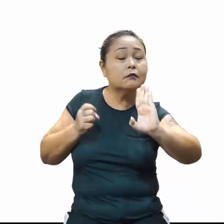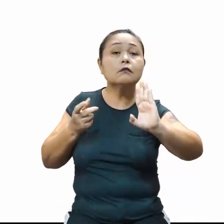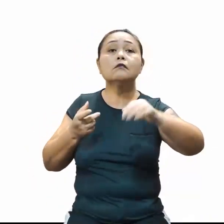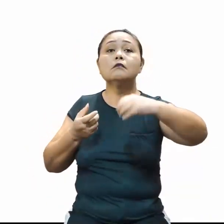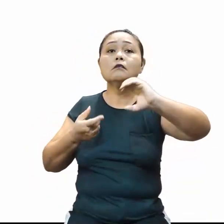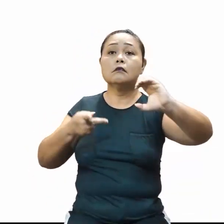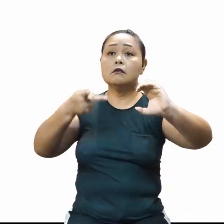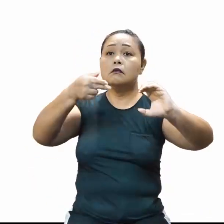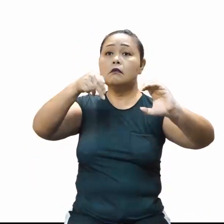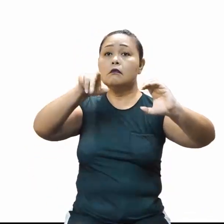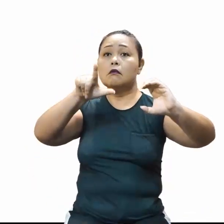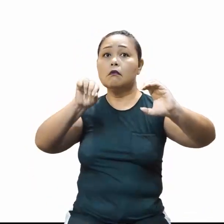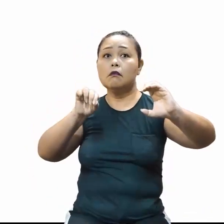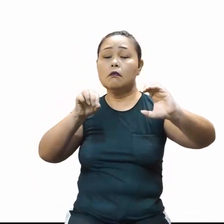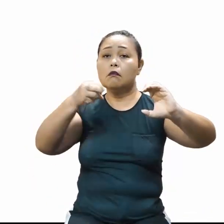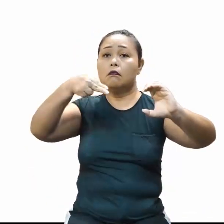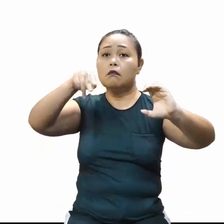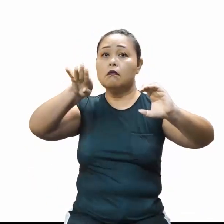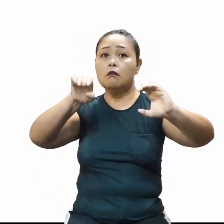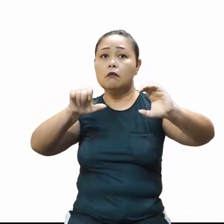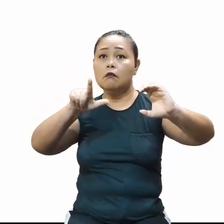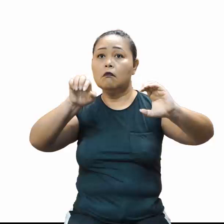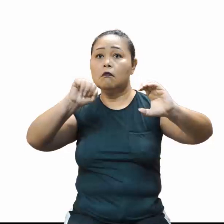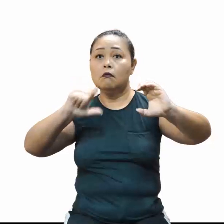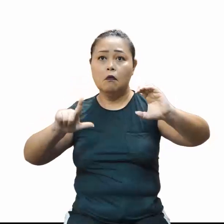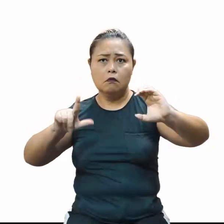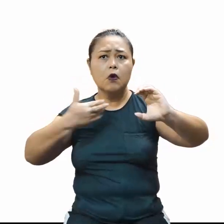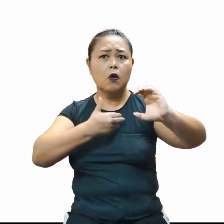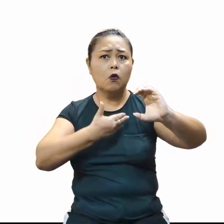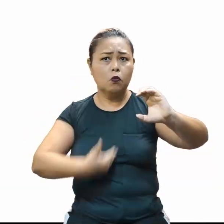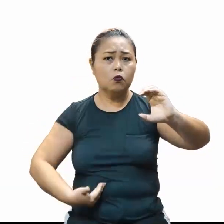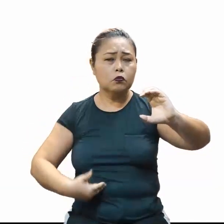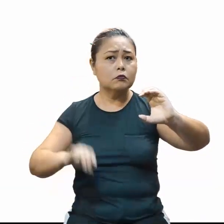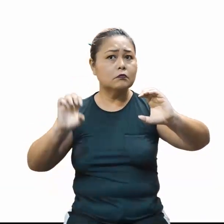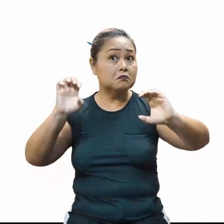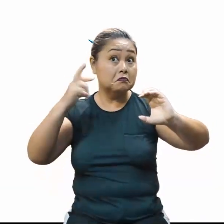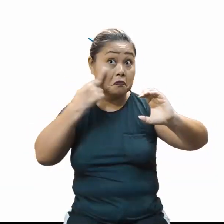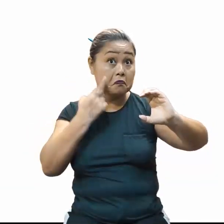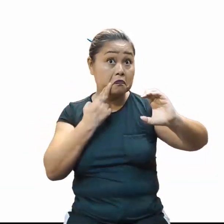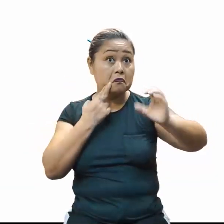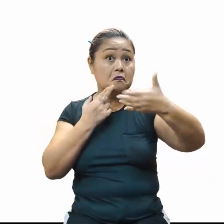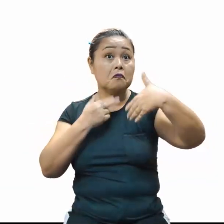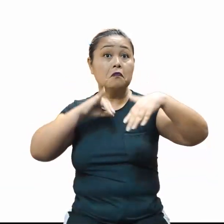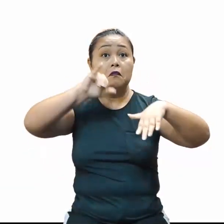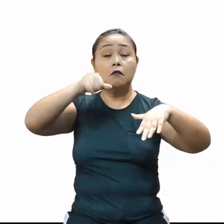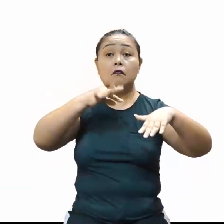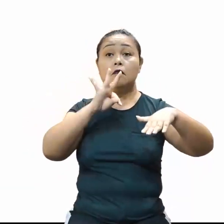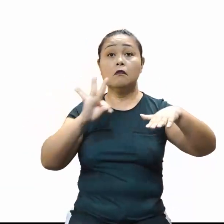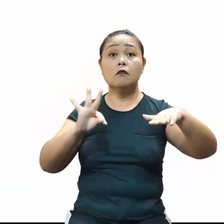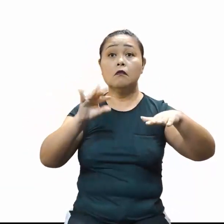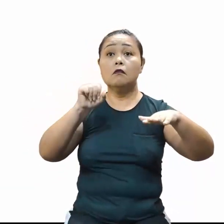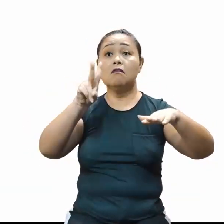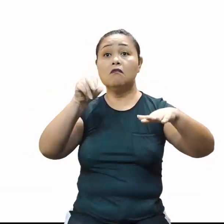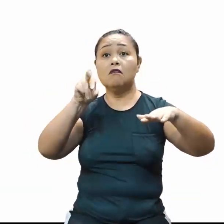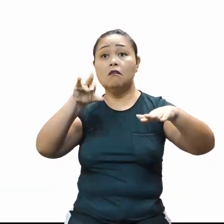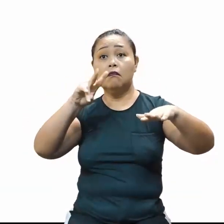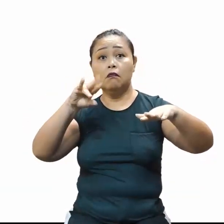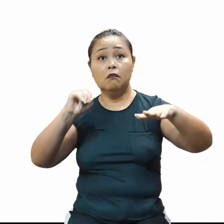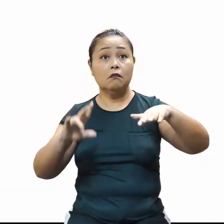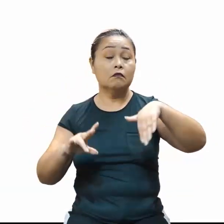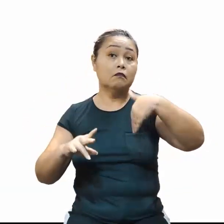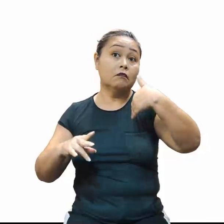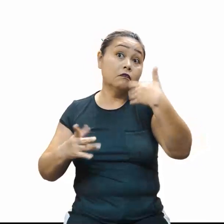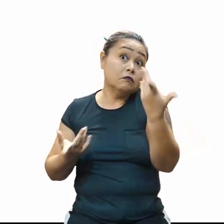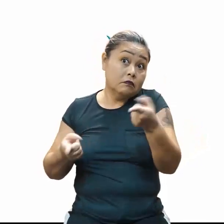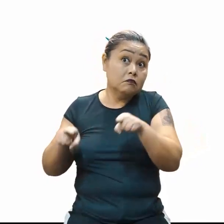Paulo Nunes Leal, governador do estado de Rondônia, também. Jorge Teixeira de Oliveira,